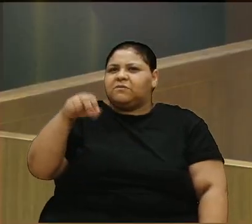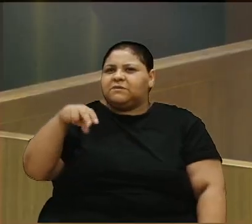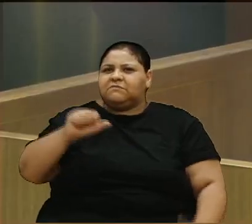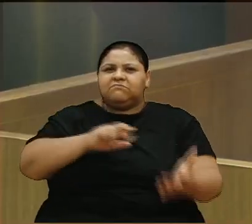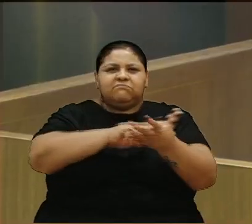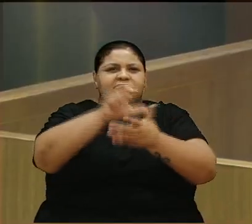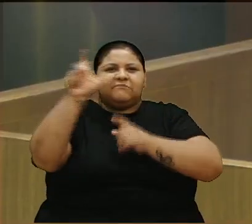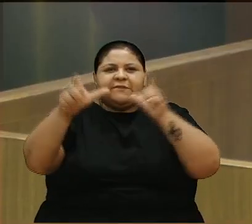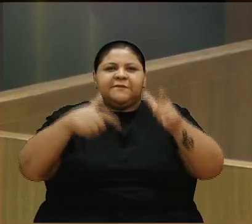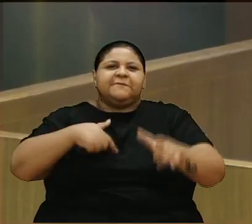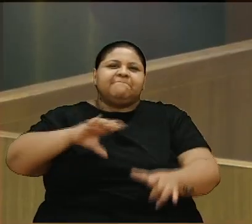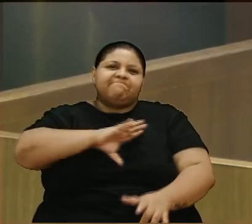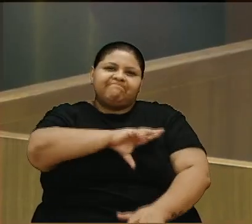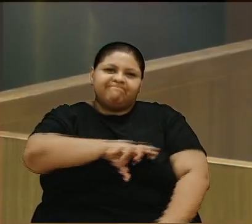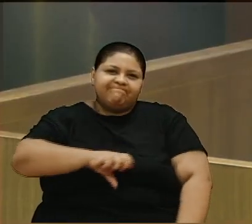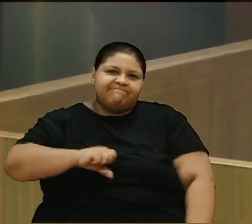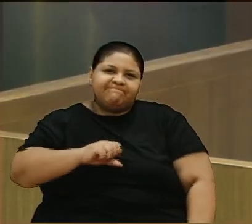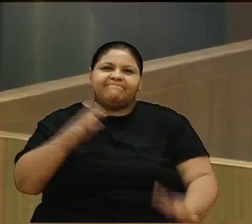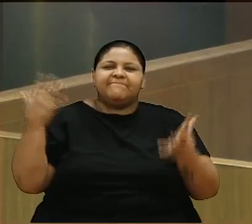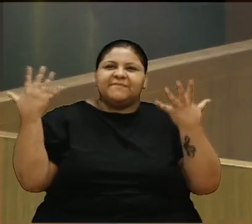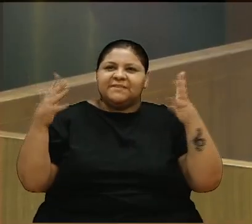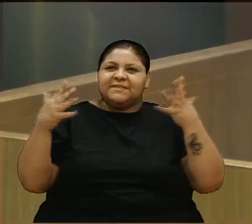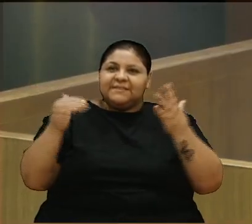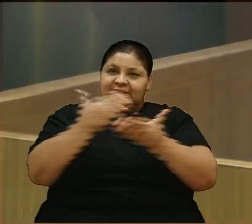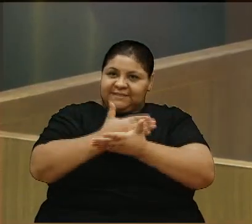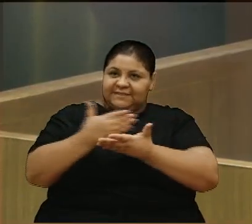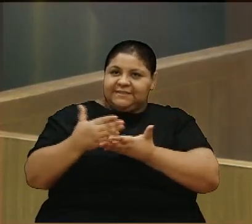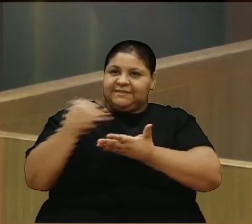que eu amo. Parabéns a vocês por essa